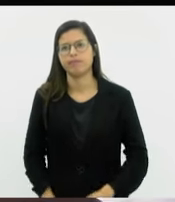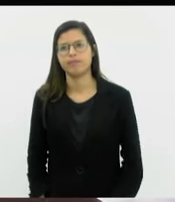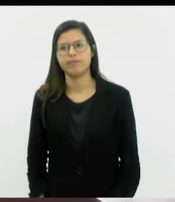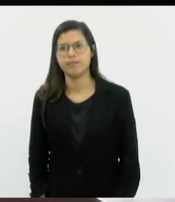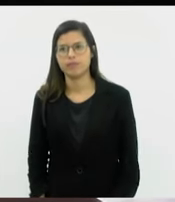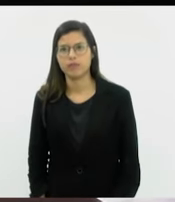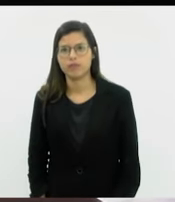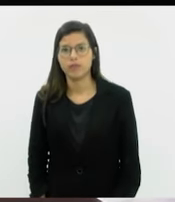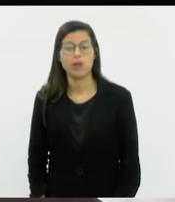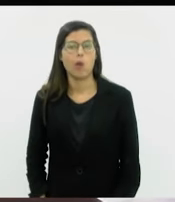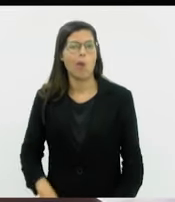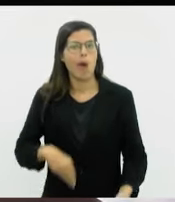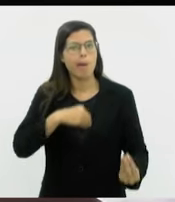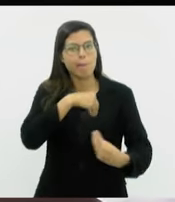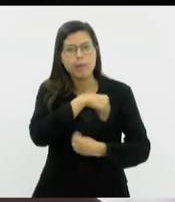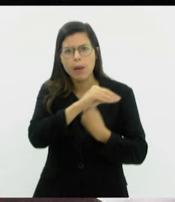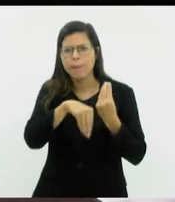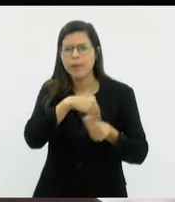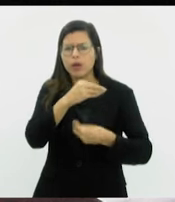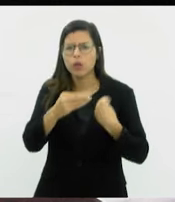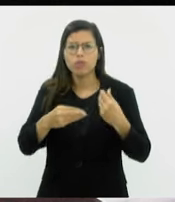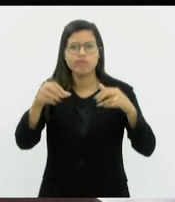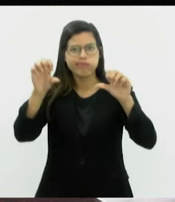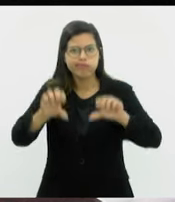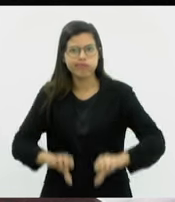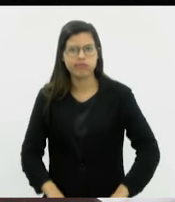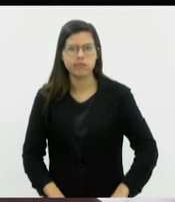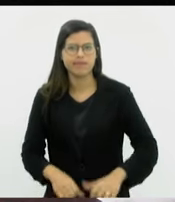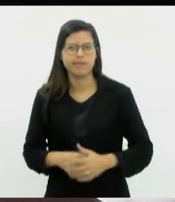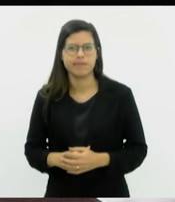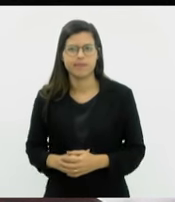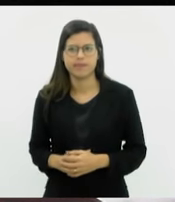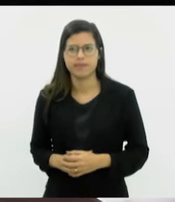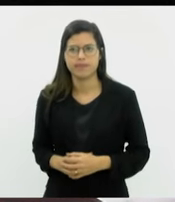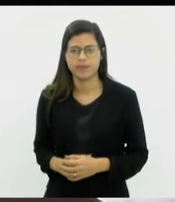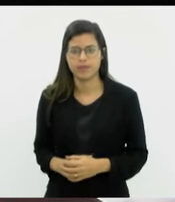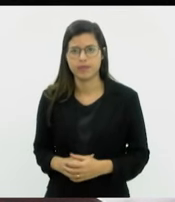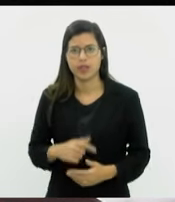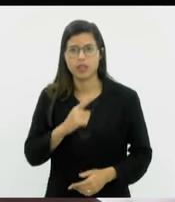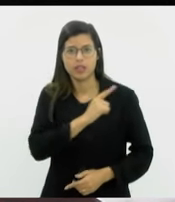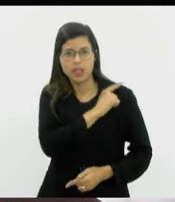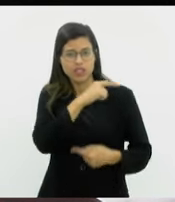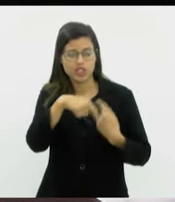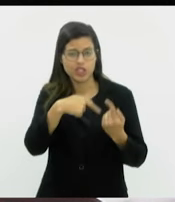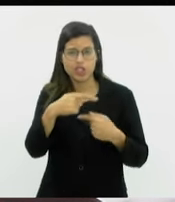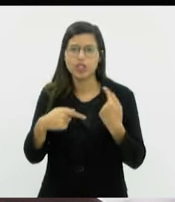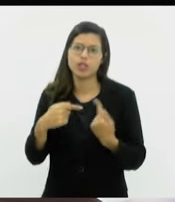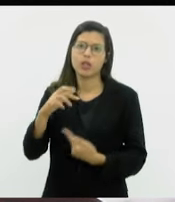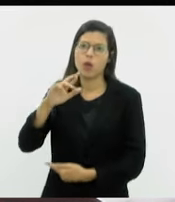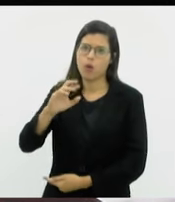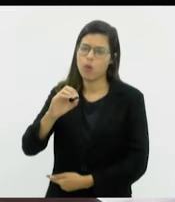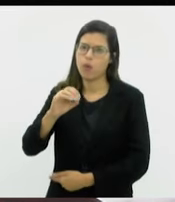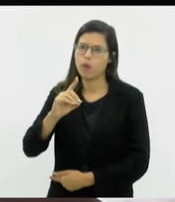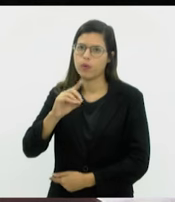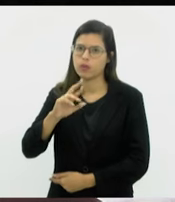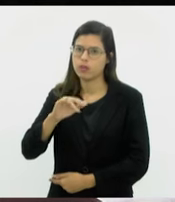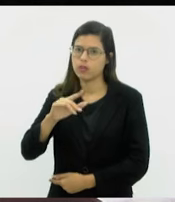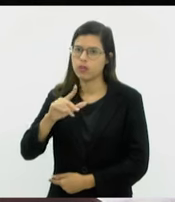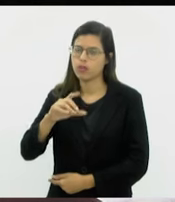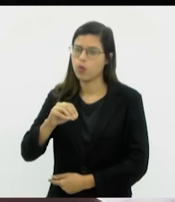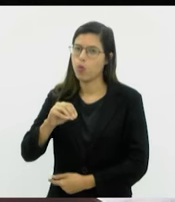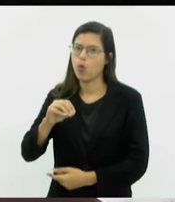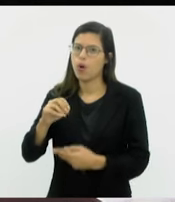Um caos, mais um fracasso da gestão Rodrigo Grael. Rodrigo Neves, ele tenta